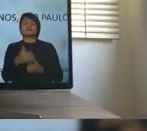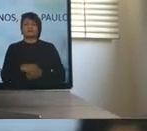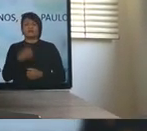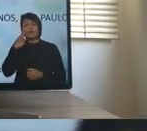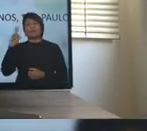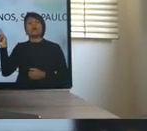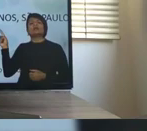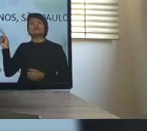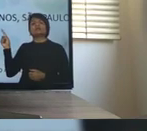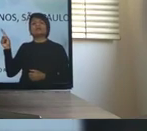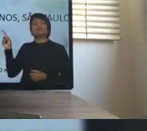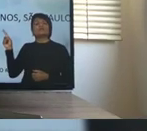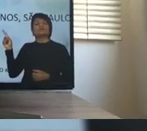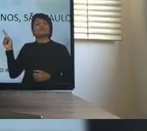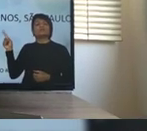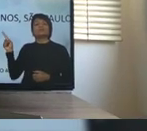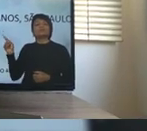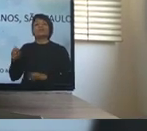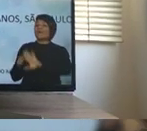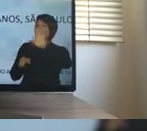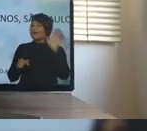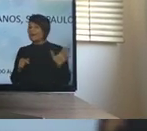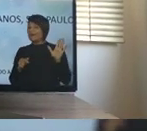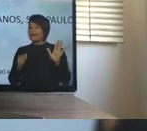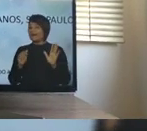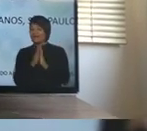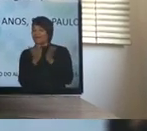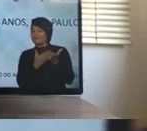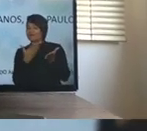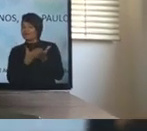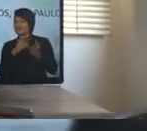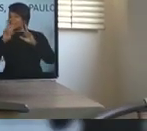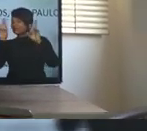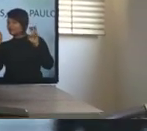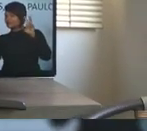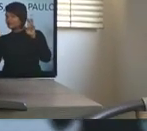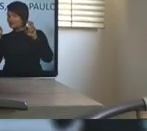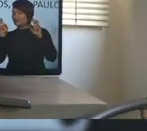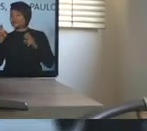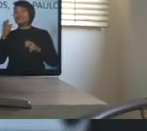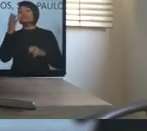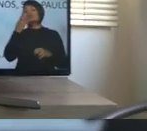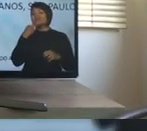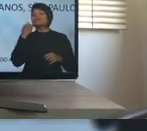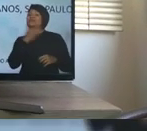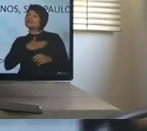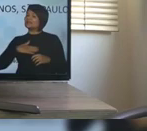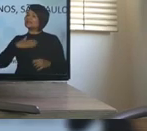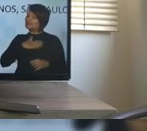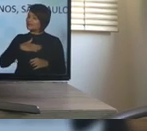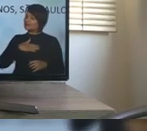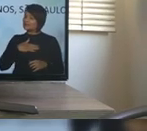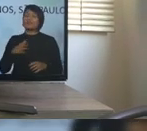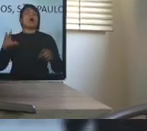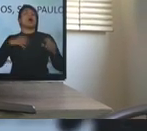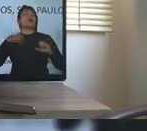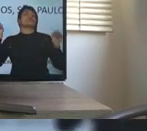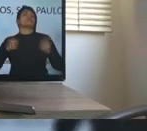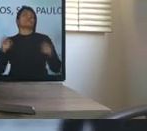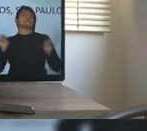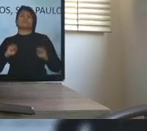Vamos lá. Olá, revista, infância querida. Amei a matéria que